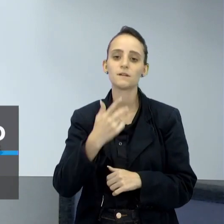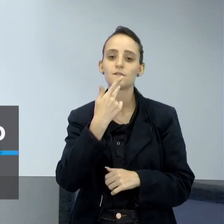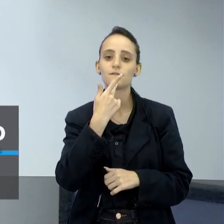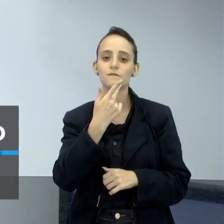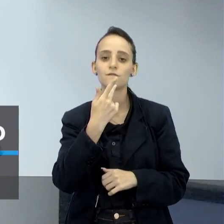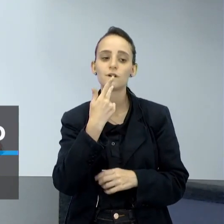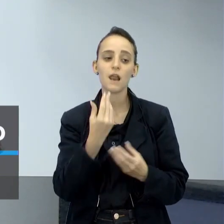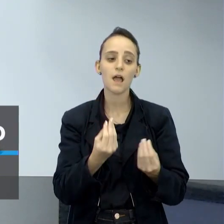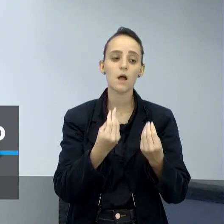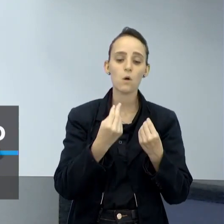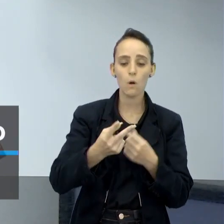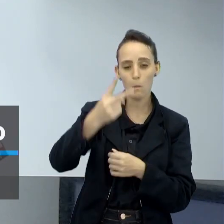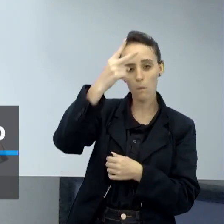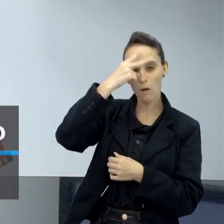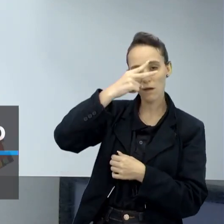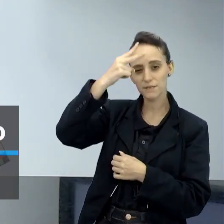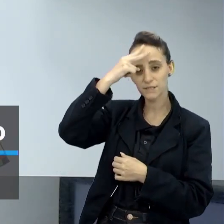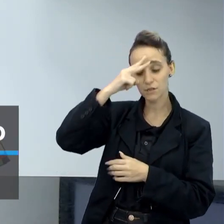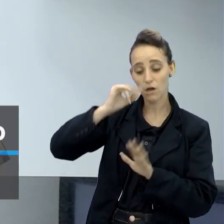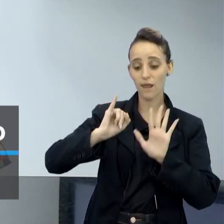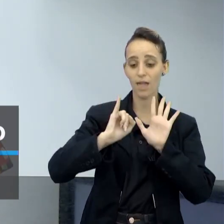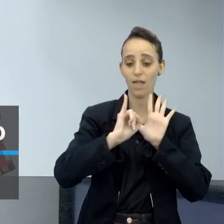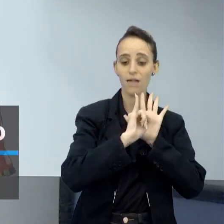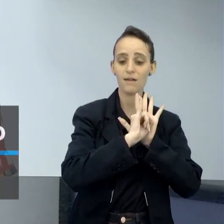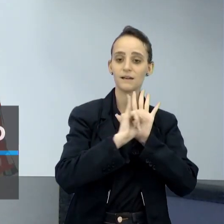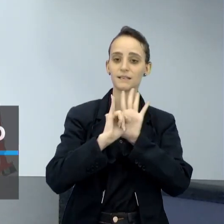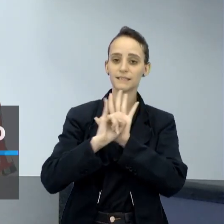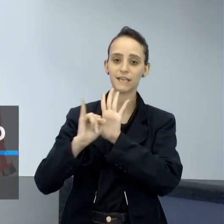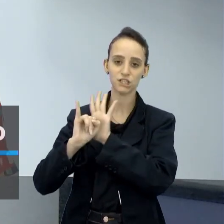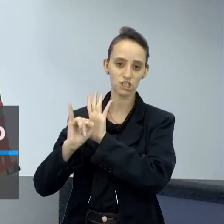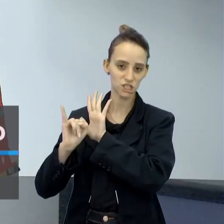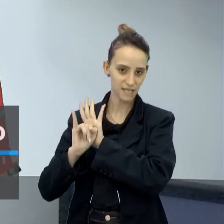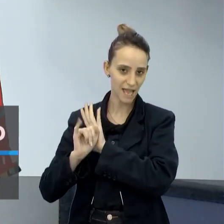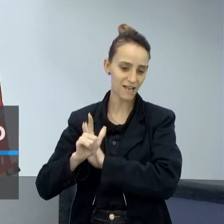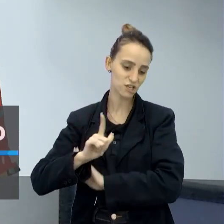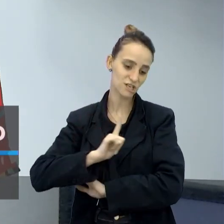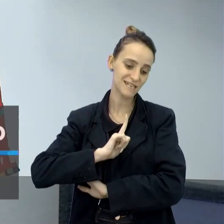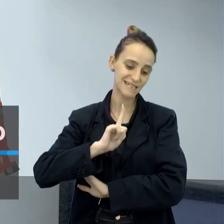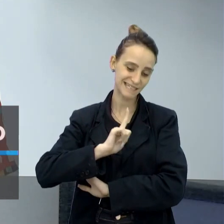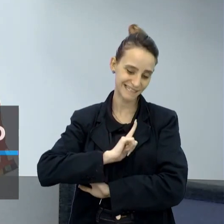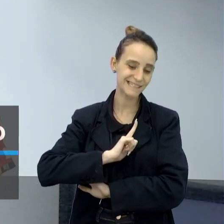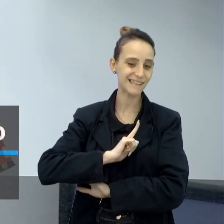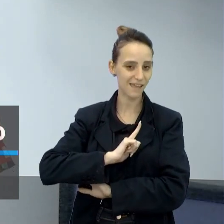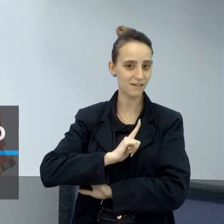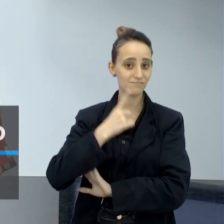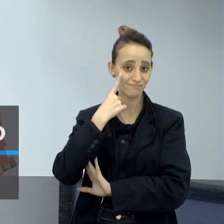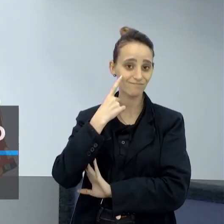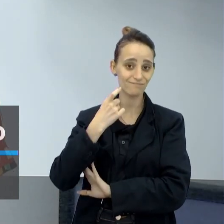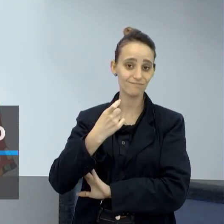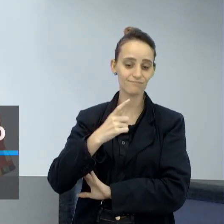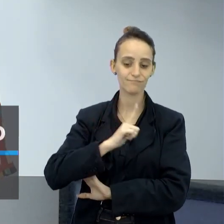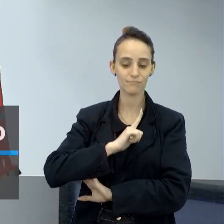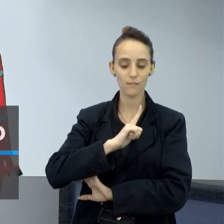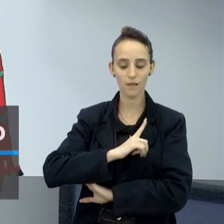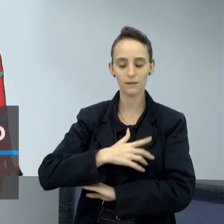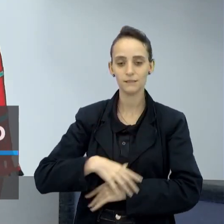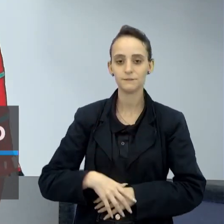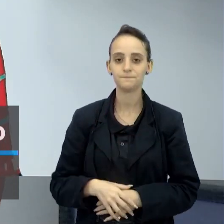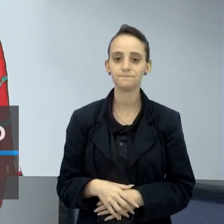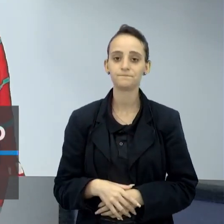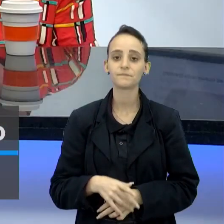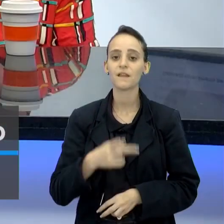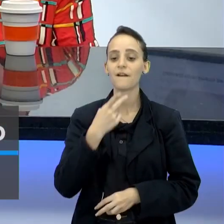da história, da identidade que existe dentro desse processo criativo. E quando a gente fala